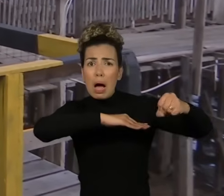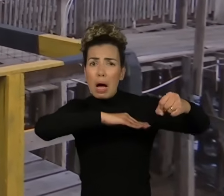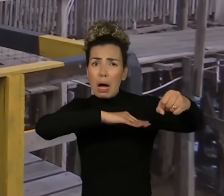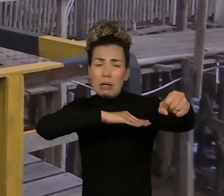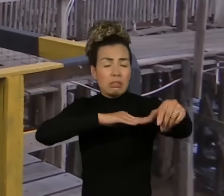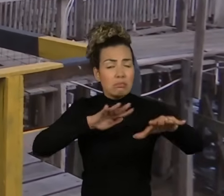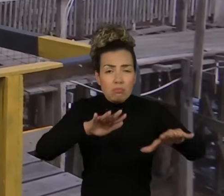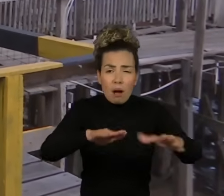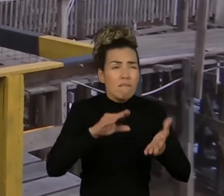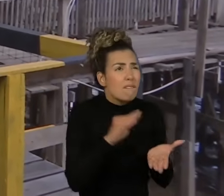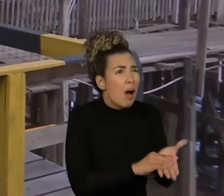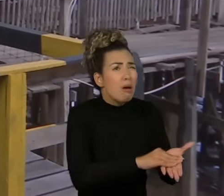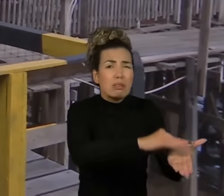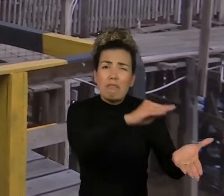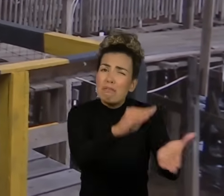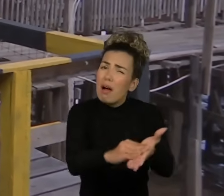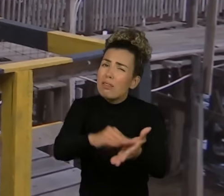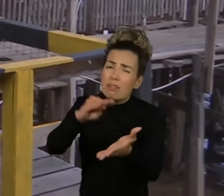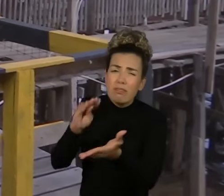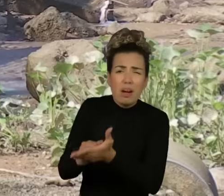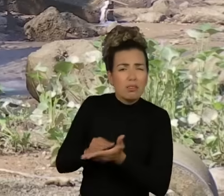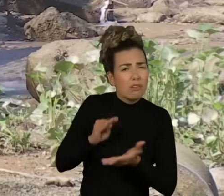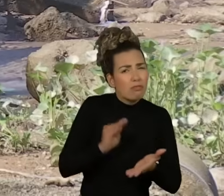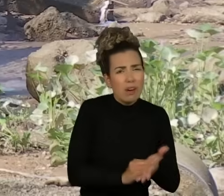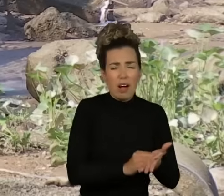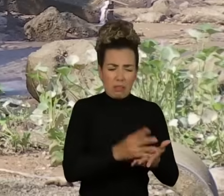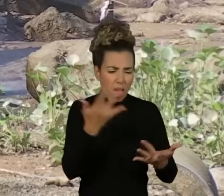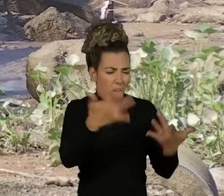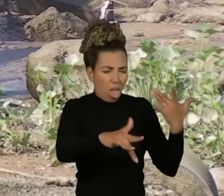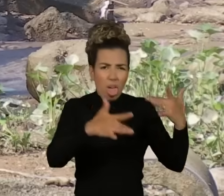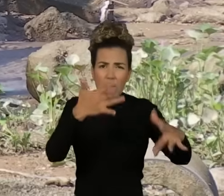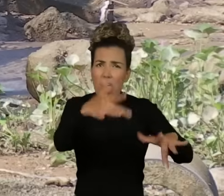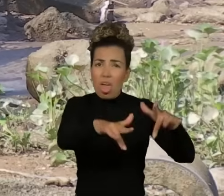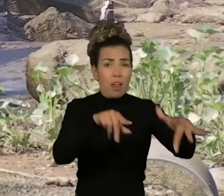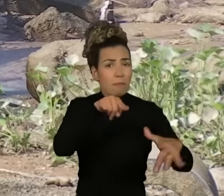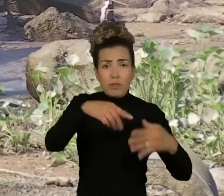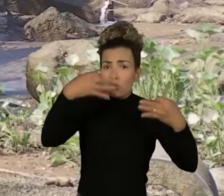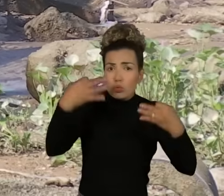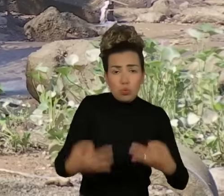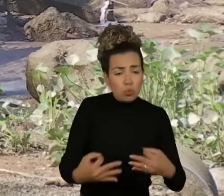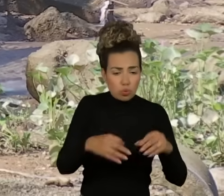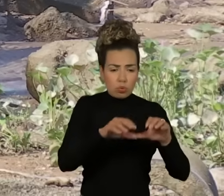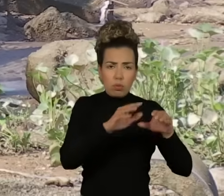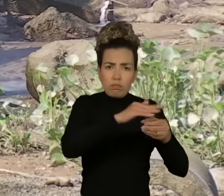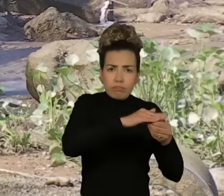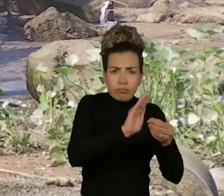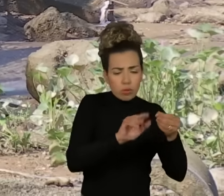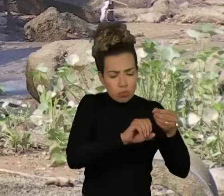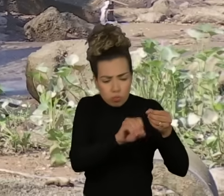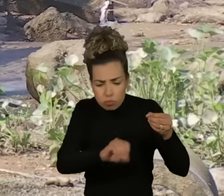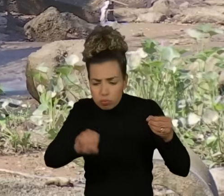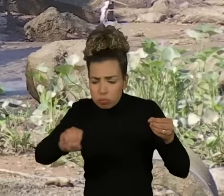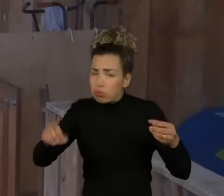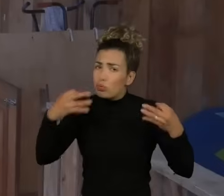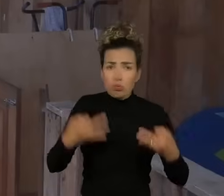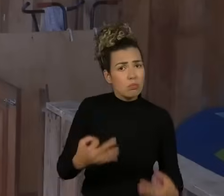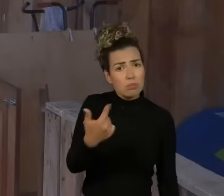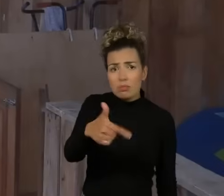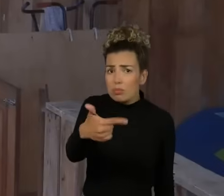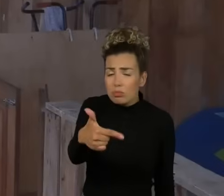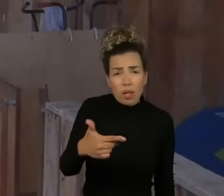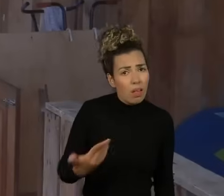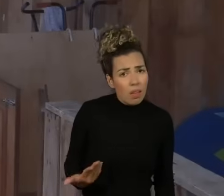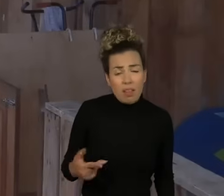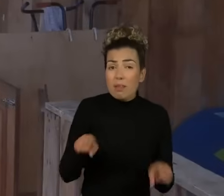os desafios sociais e ambientais. Não existe um esgoto regular na comunidade. Até a tubulação para que entrega a água para as